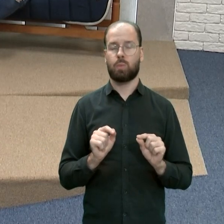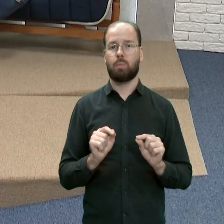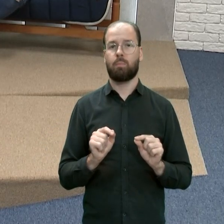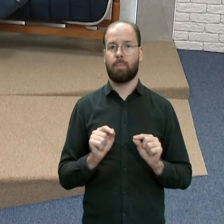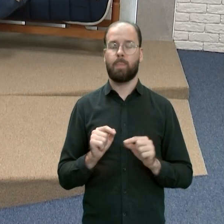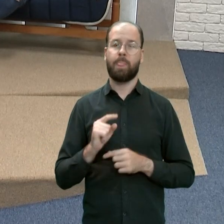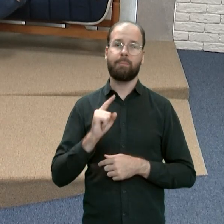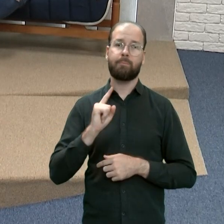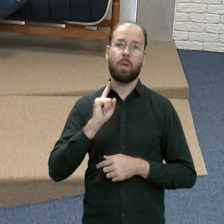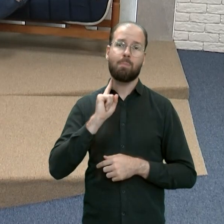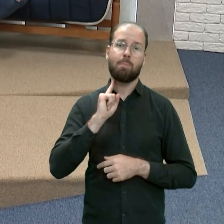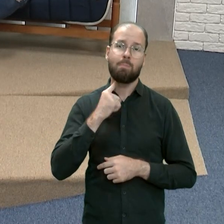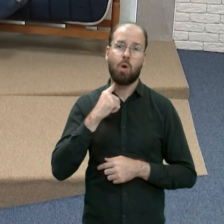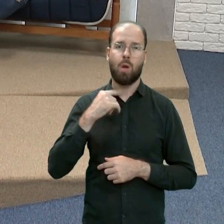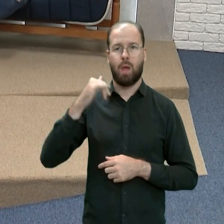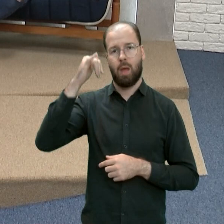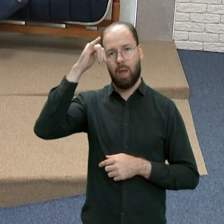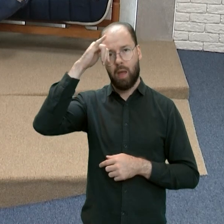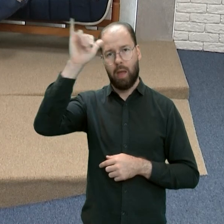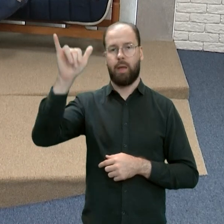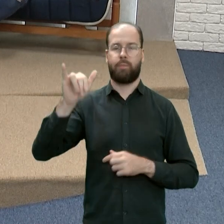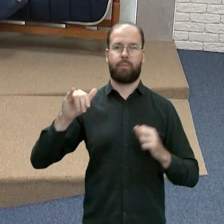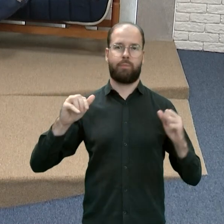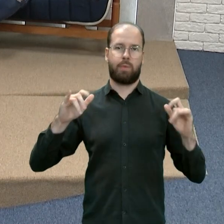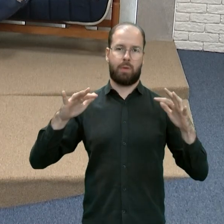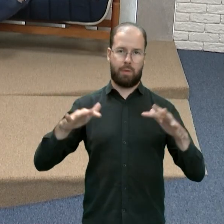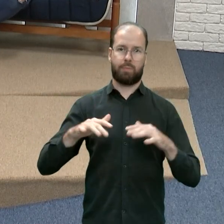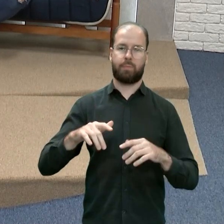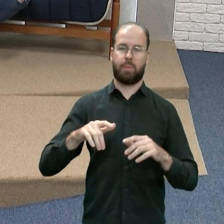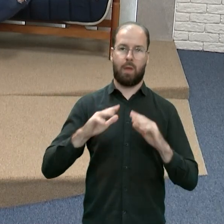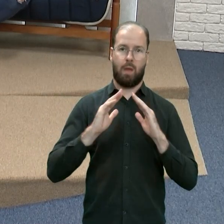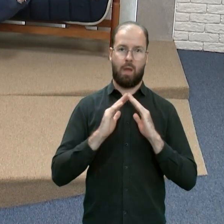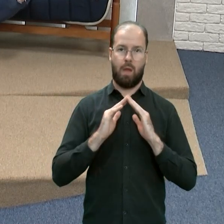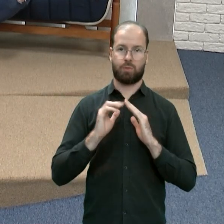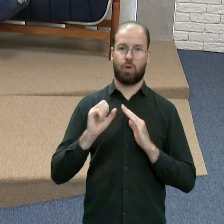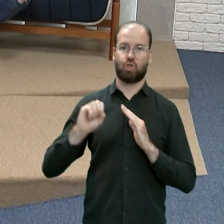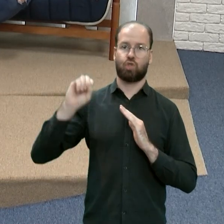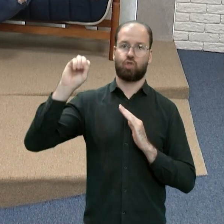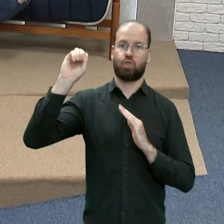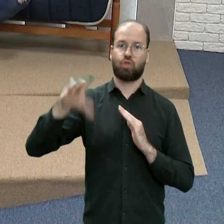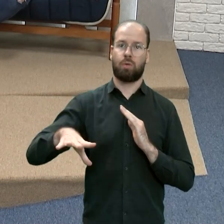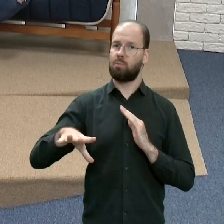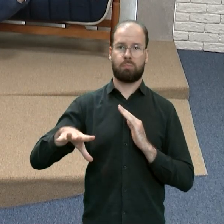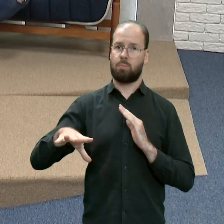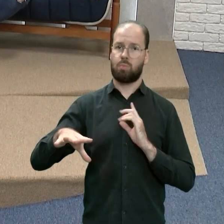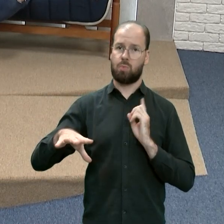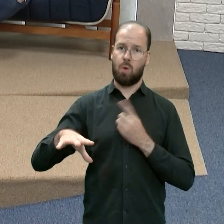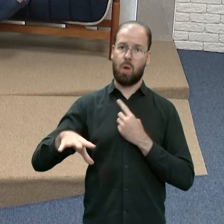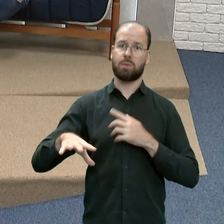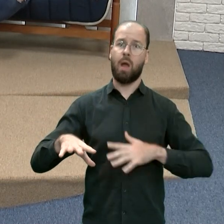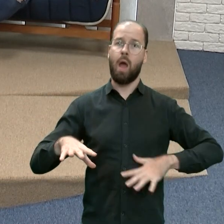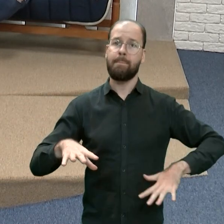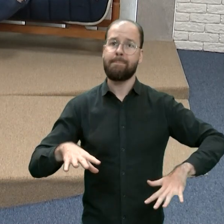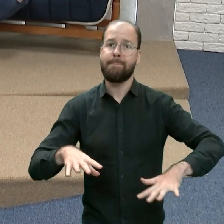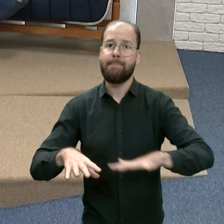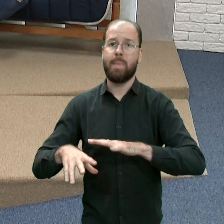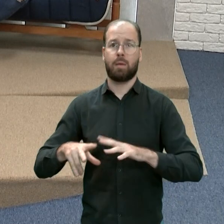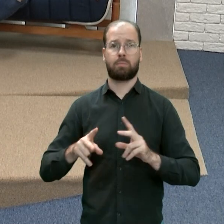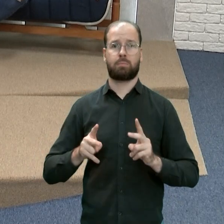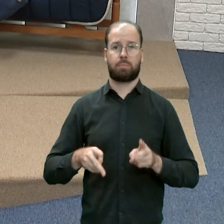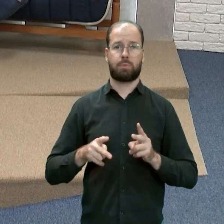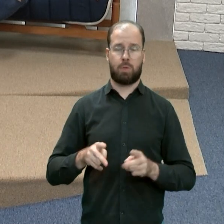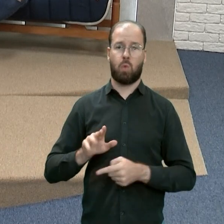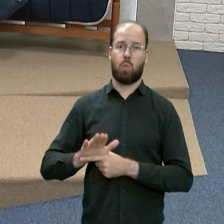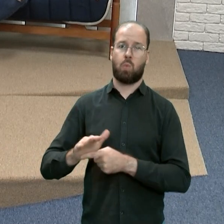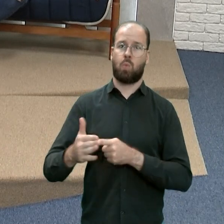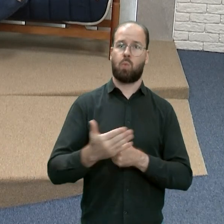poluir mesmo o meio ambiente. Não existe esse jogar para fora. Nós estamos todos no mesmo ambiente que está poluído. A gente precisa dar uma